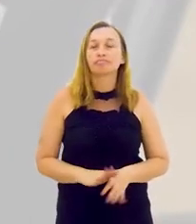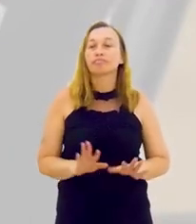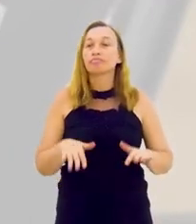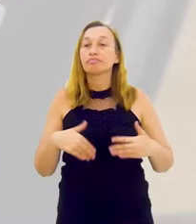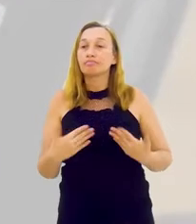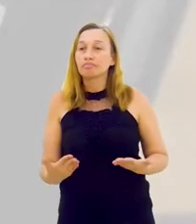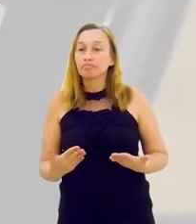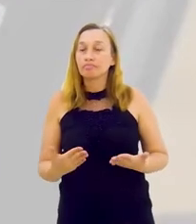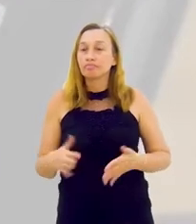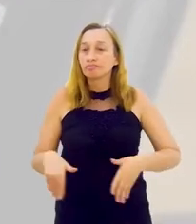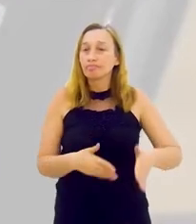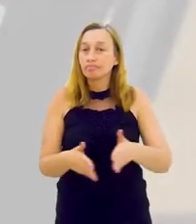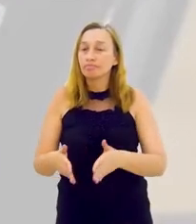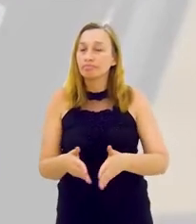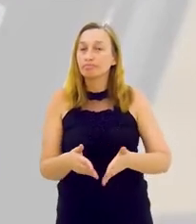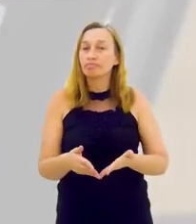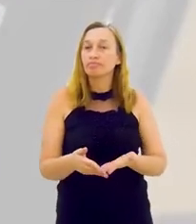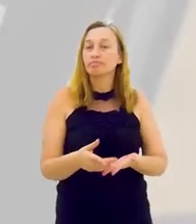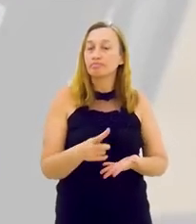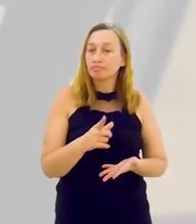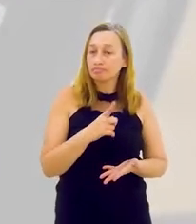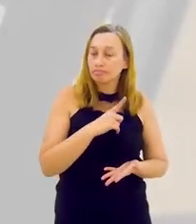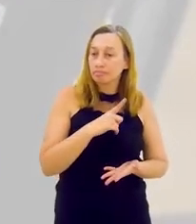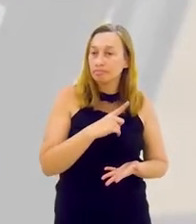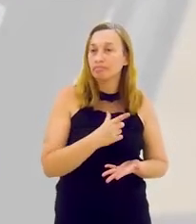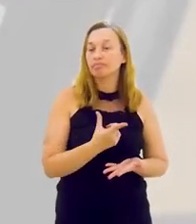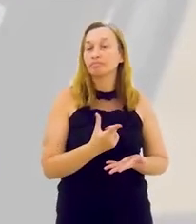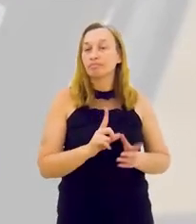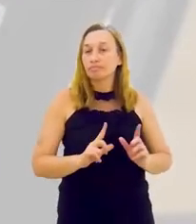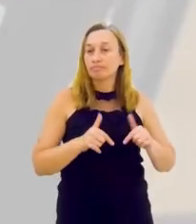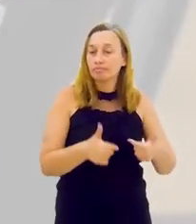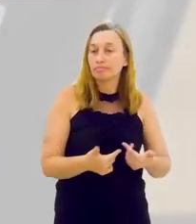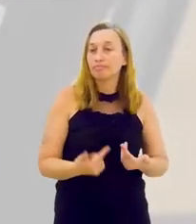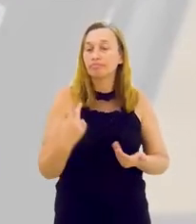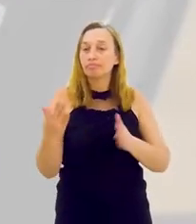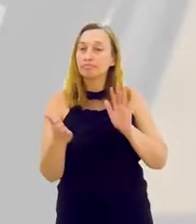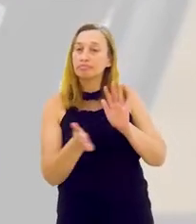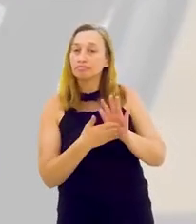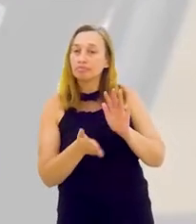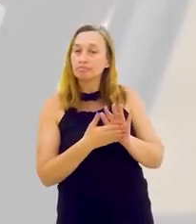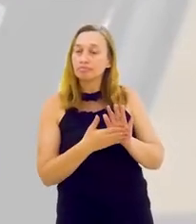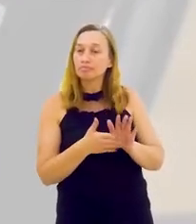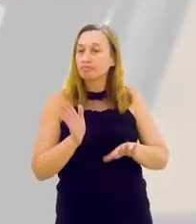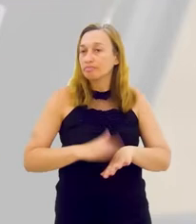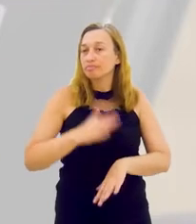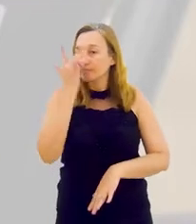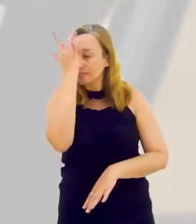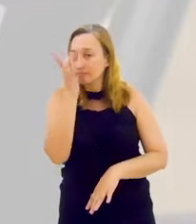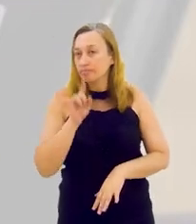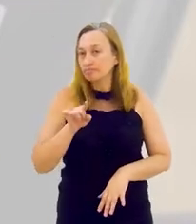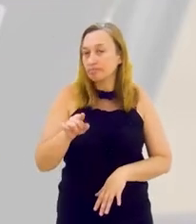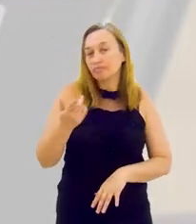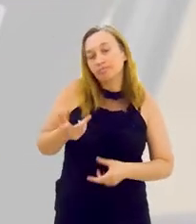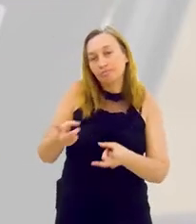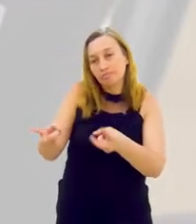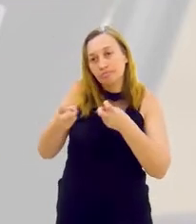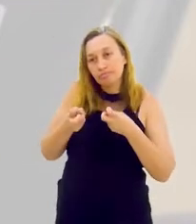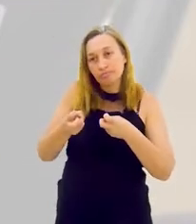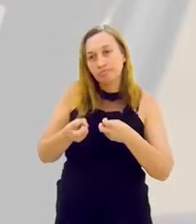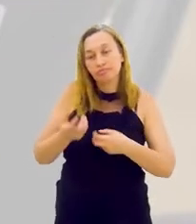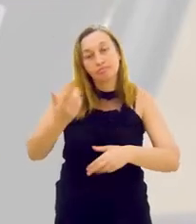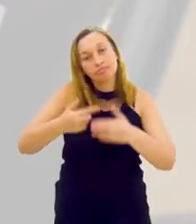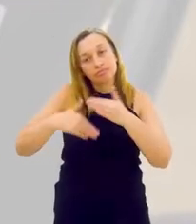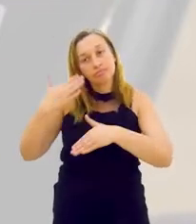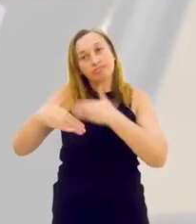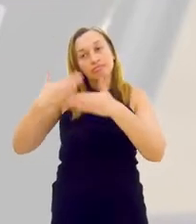plataforma que você tem, os recursos que você tem, o que você precisa ter para você atingir o seu propósito, é muito mais fácil você ser bem-sucedido